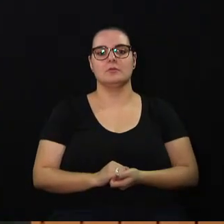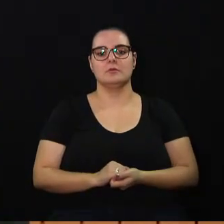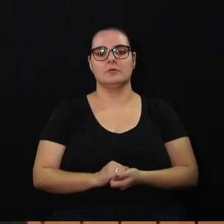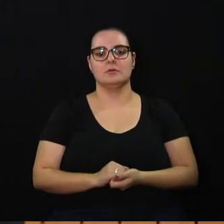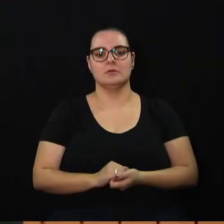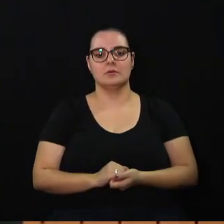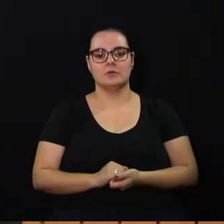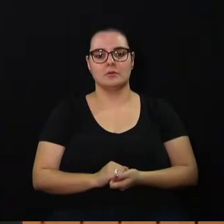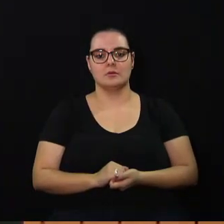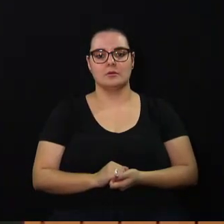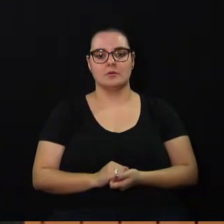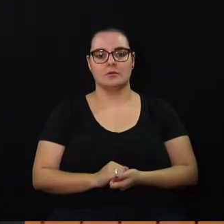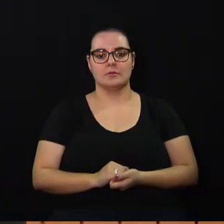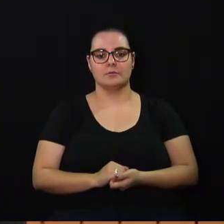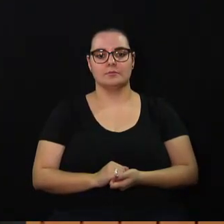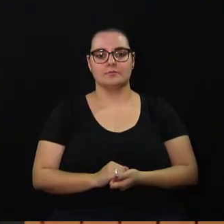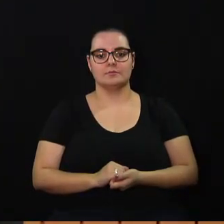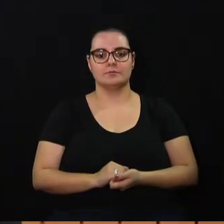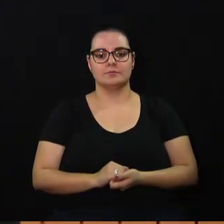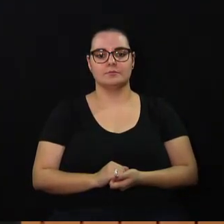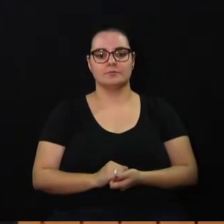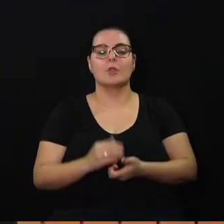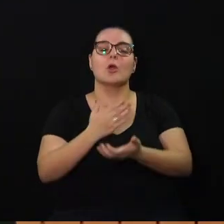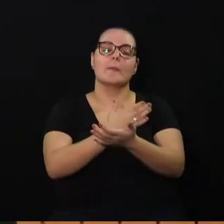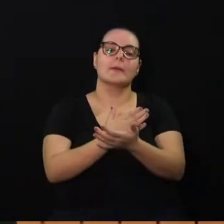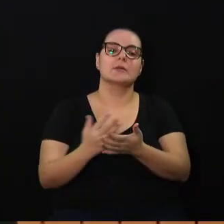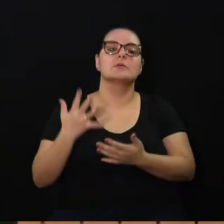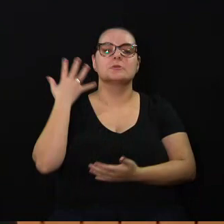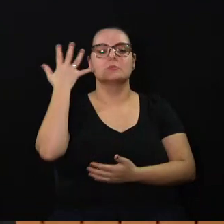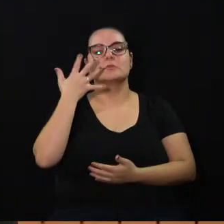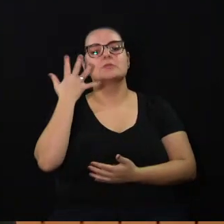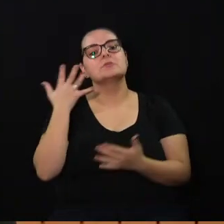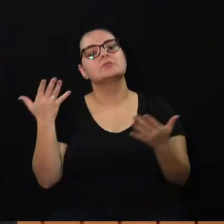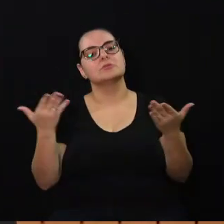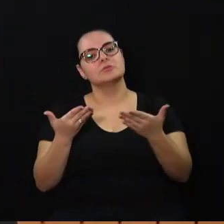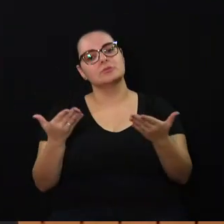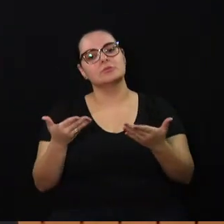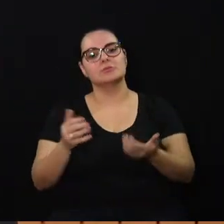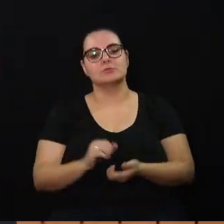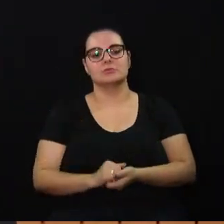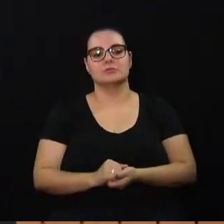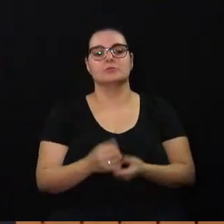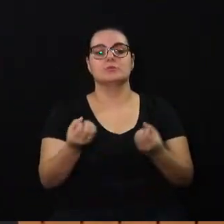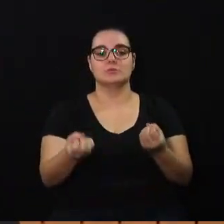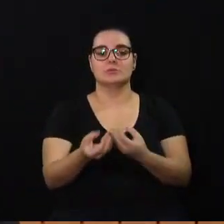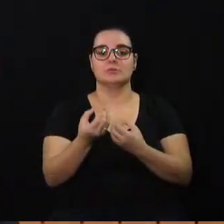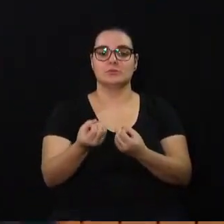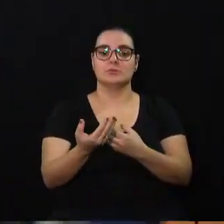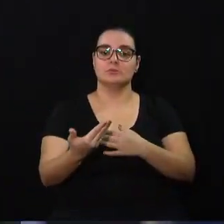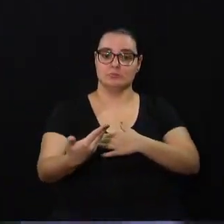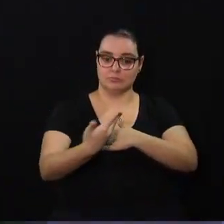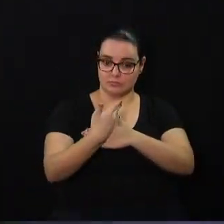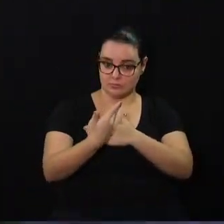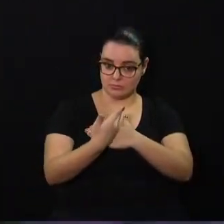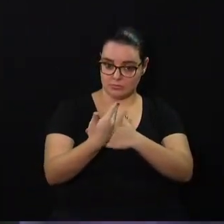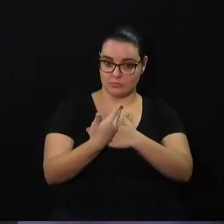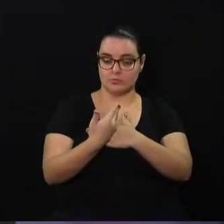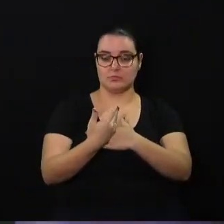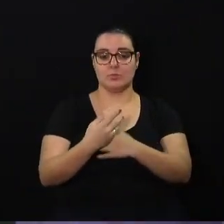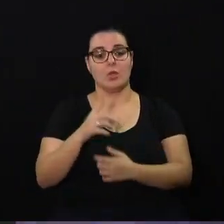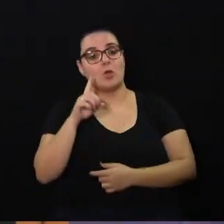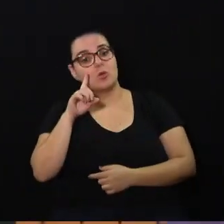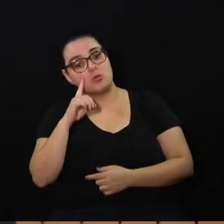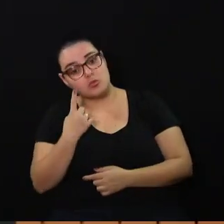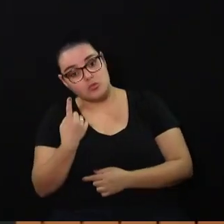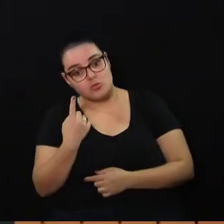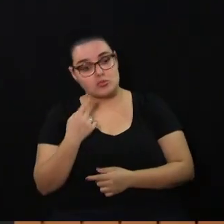agora vamos dar início às nossas palestras de hoje informamos aos participantes do evento que dúvidas ou